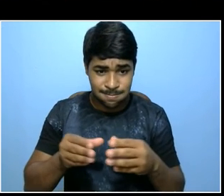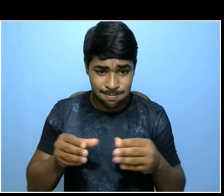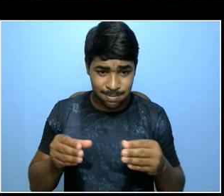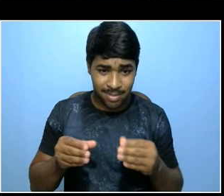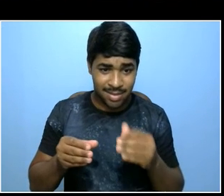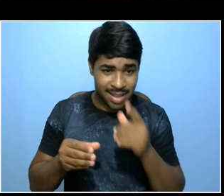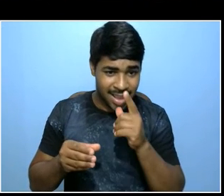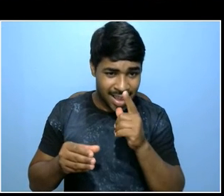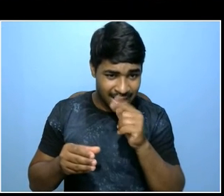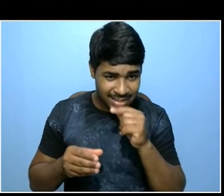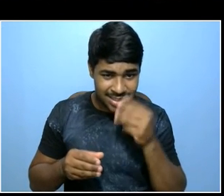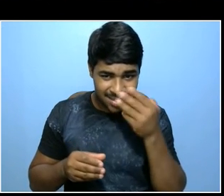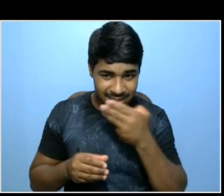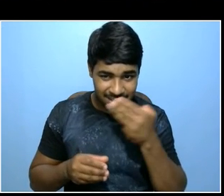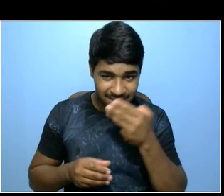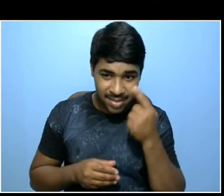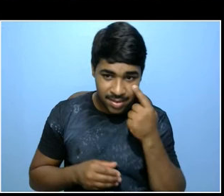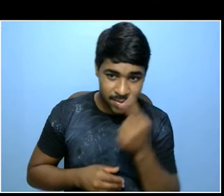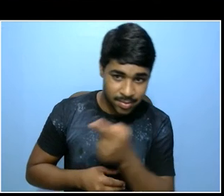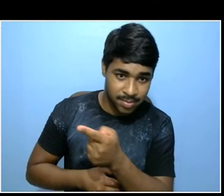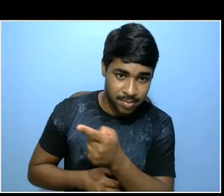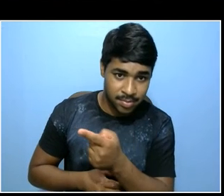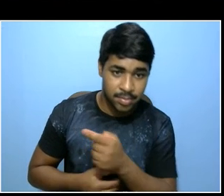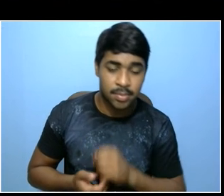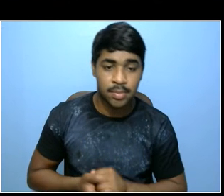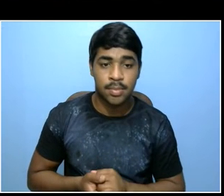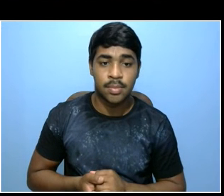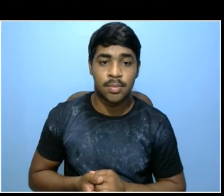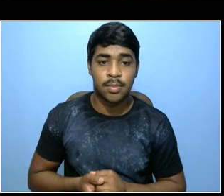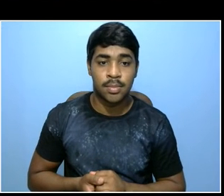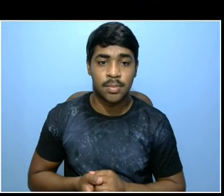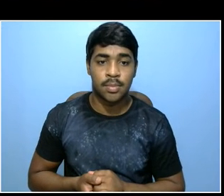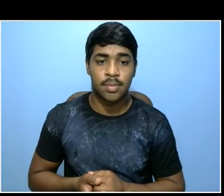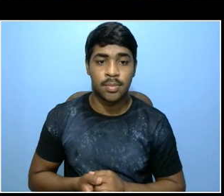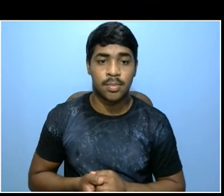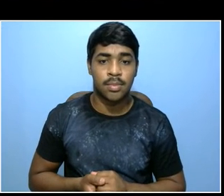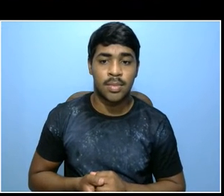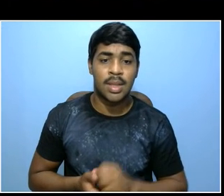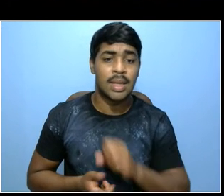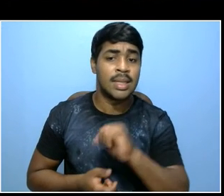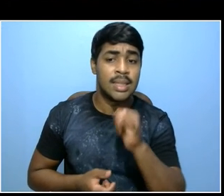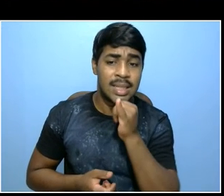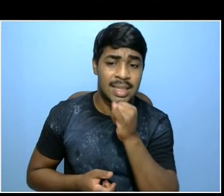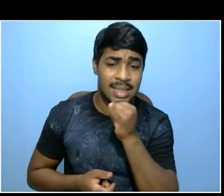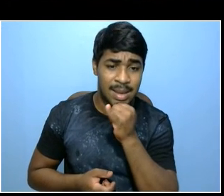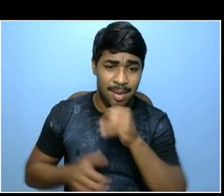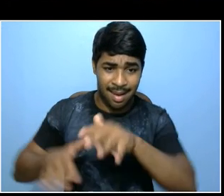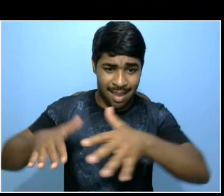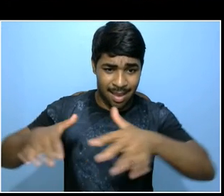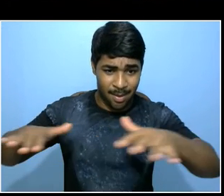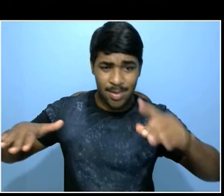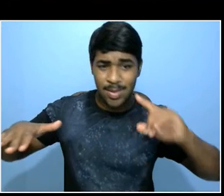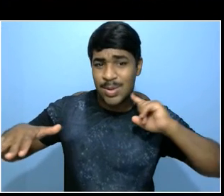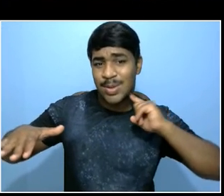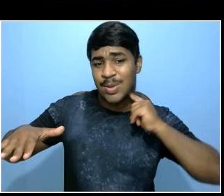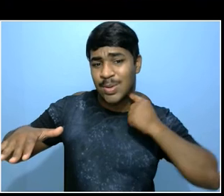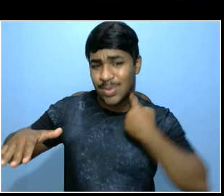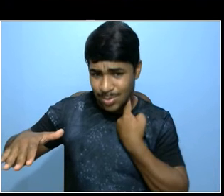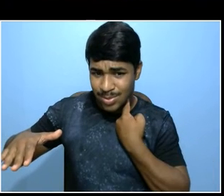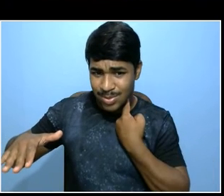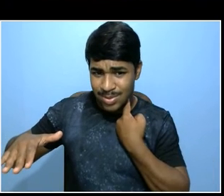esponja, ela está assim num ambiente desfavorável, num ambiente bem poluído, o que acontece? Ela vai formar uma gema, que